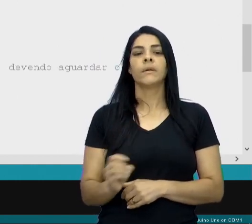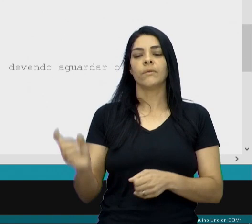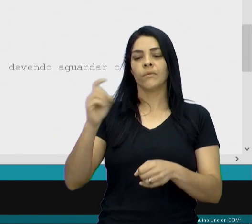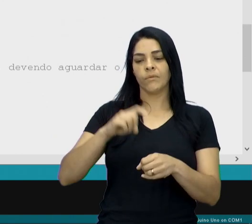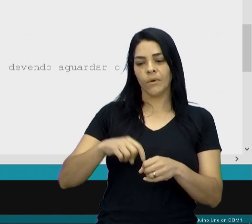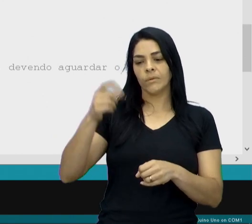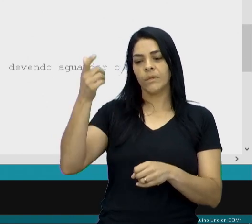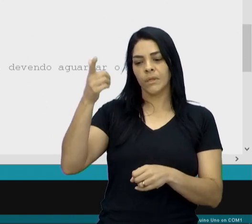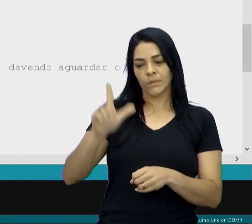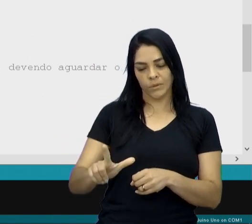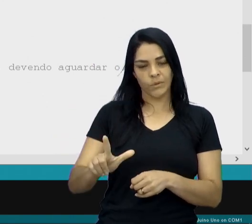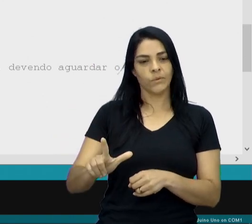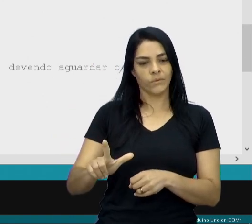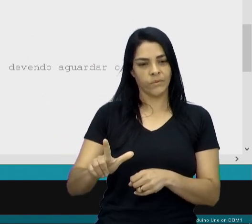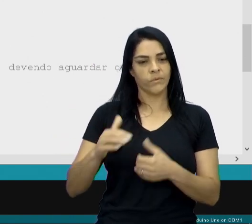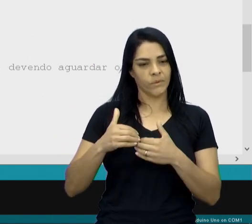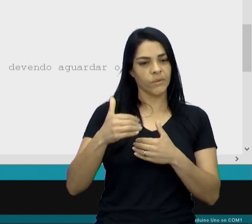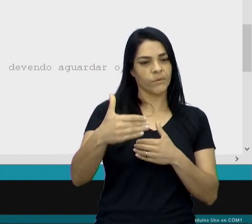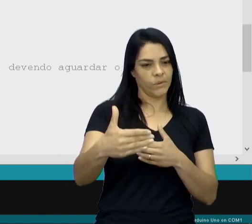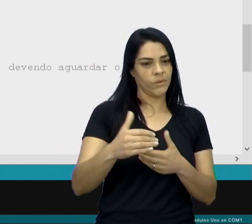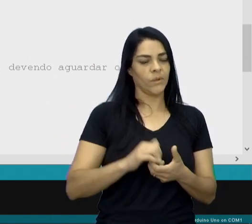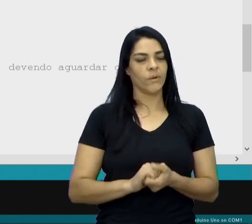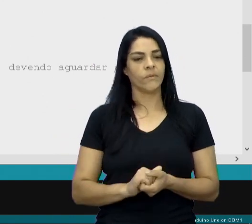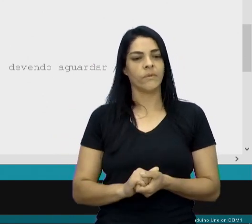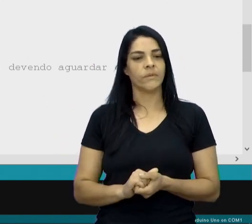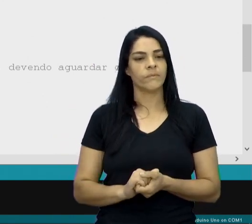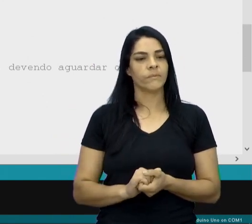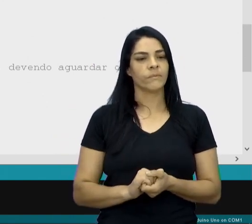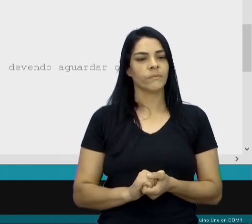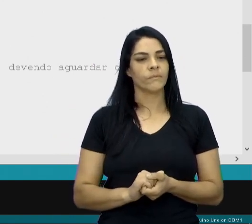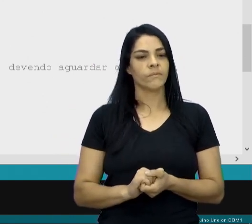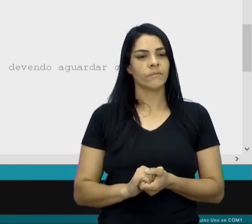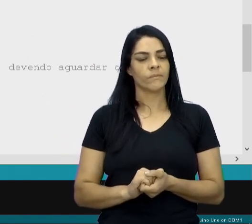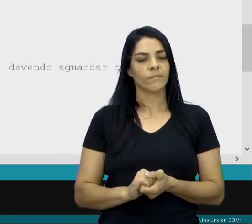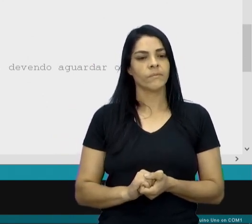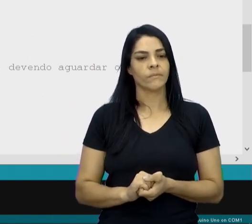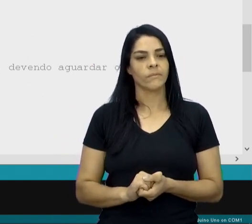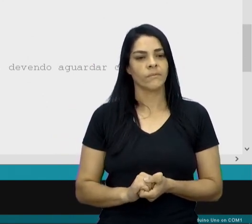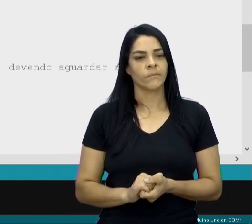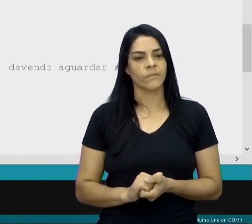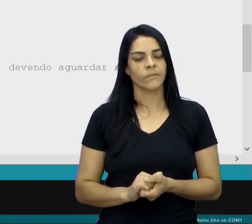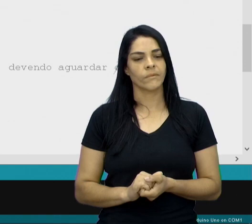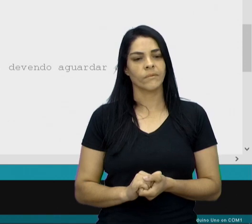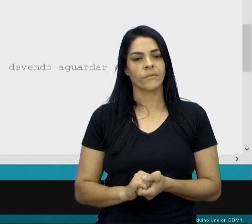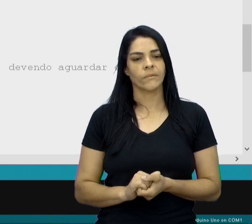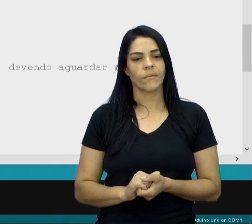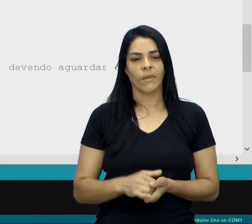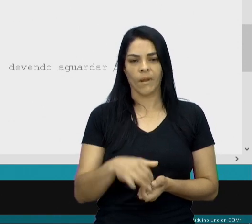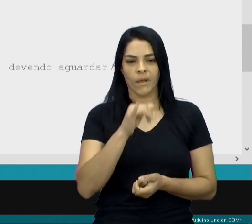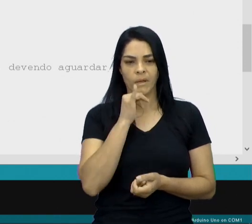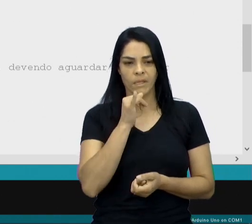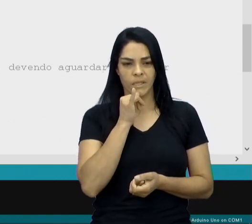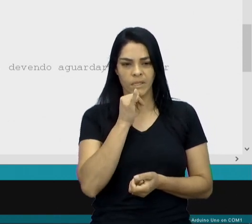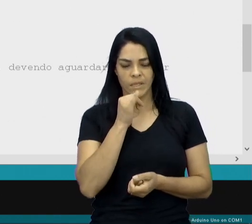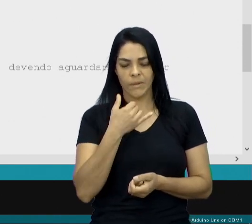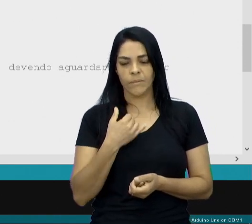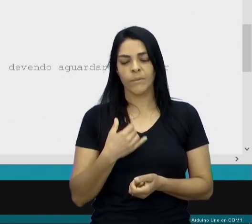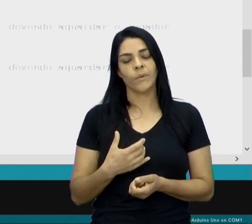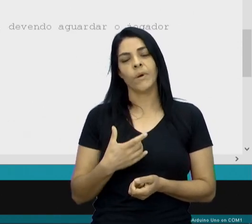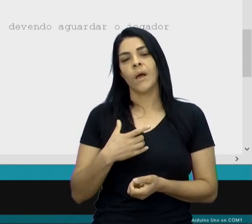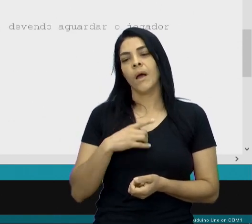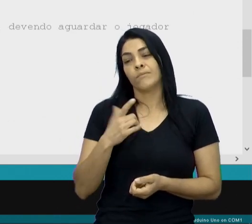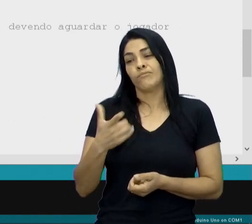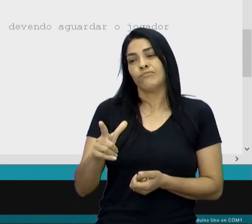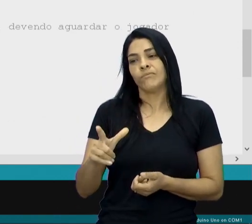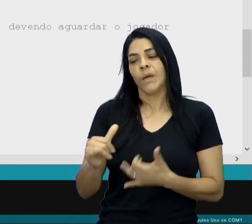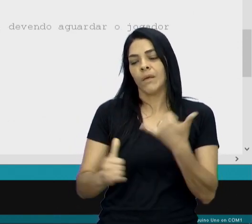vai essa jogada, veja que esse símbolo aqui não, né? Caso não aconteça uma jogada falsa, o que